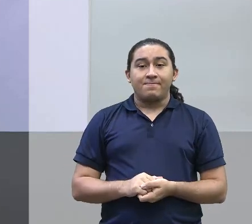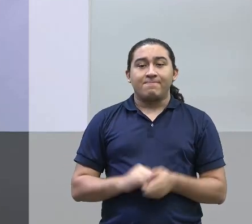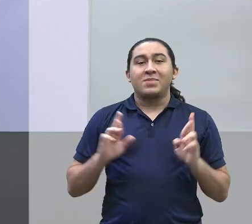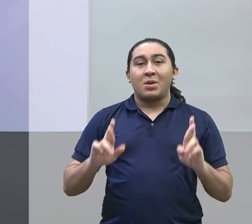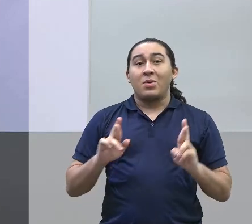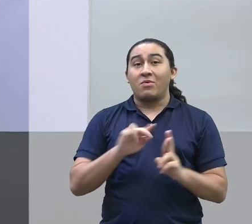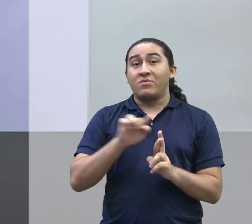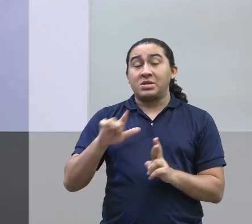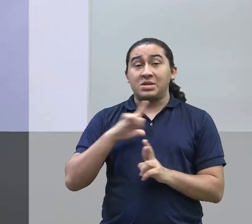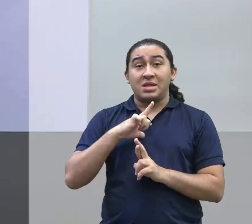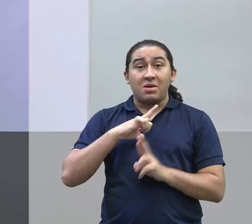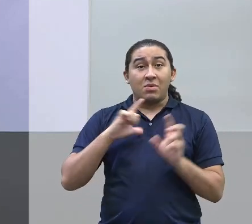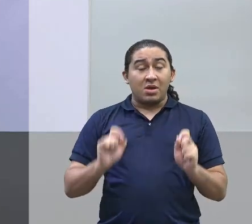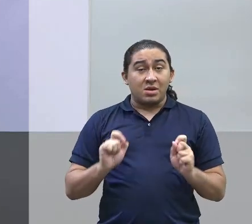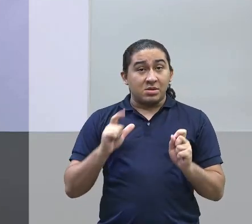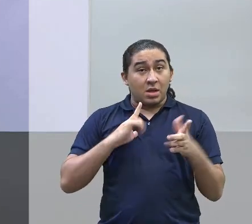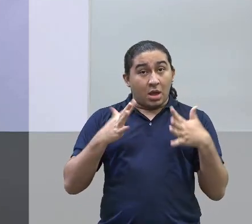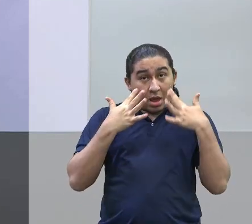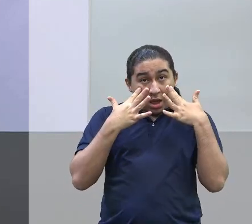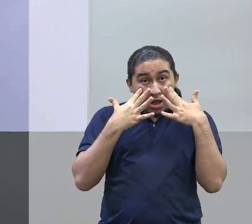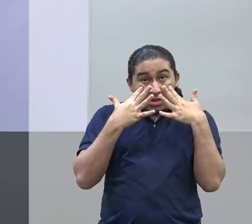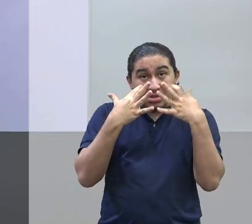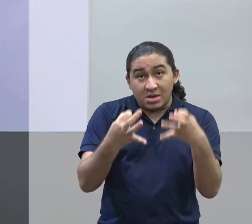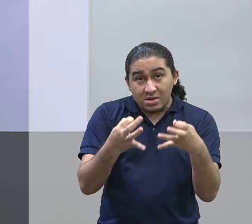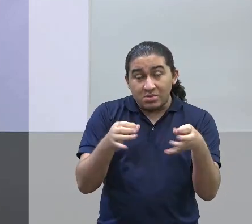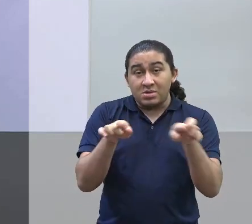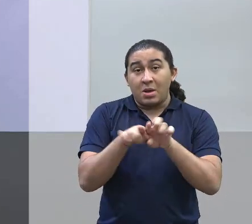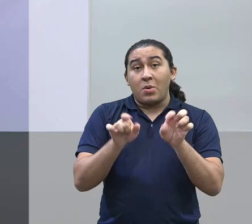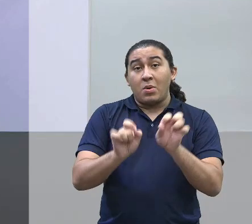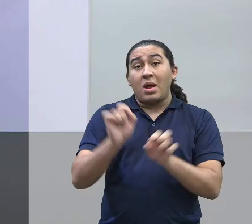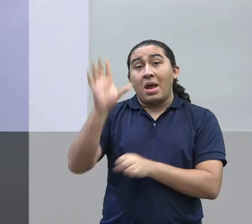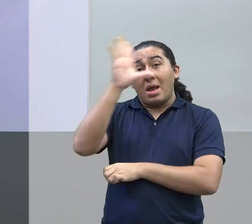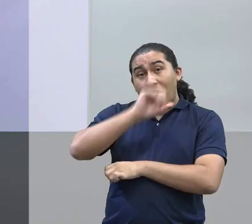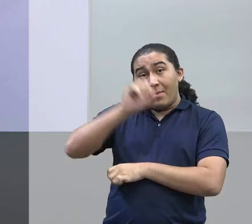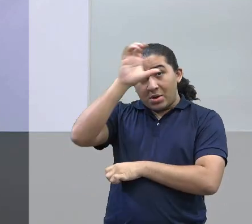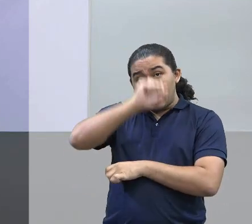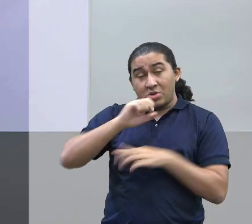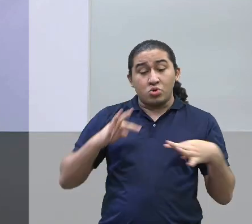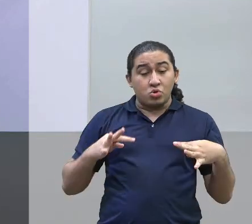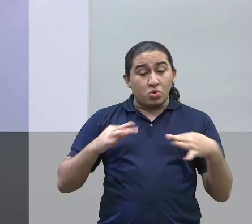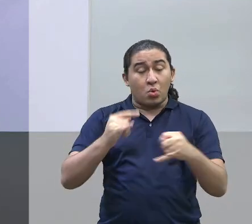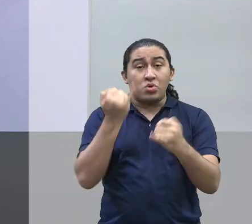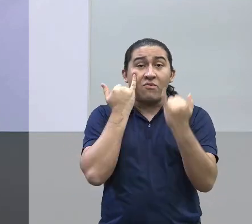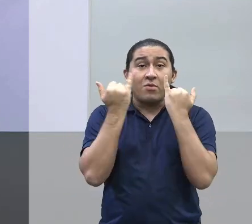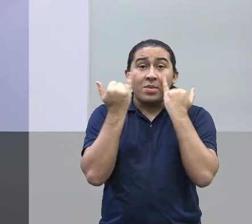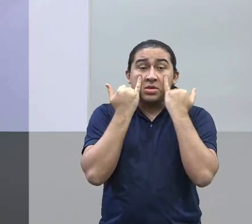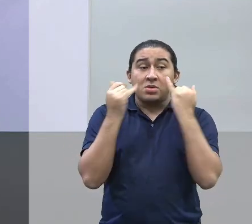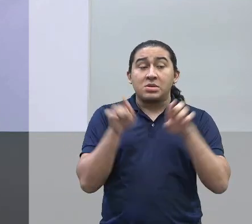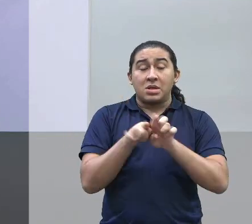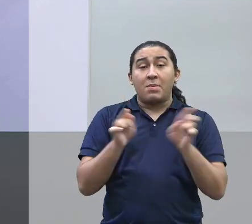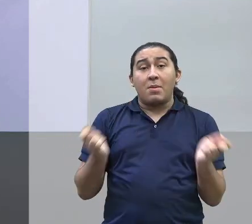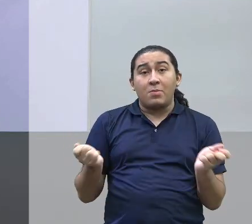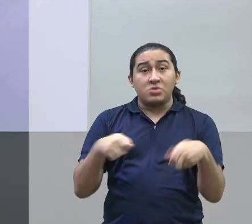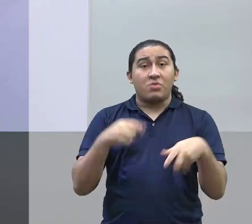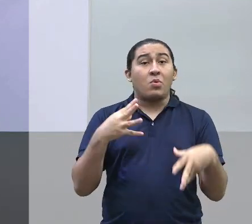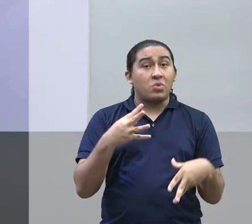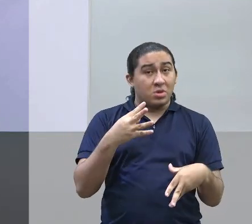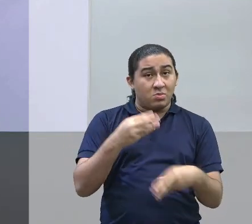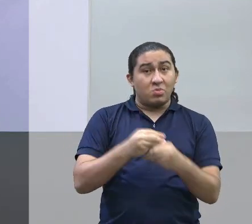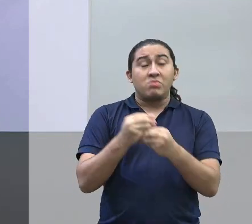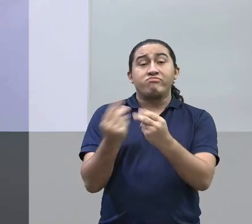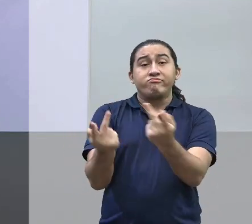Espero que vocês estejam atentos para aprender os detalhes e possam contribuir